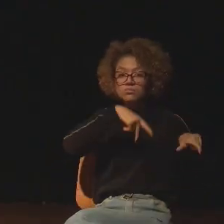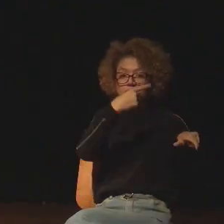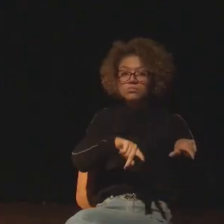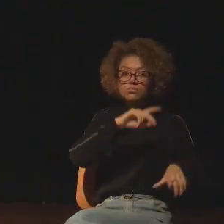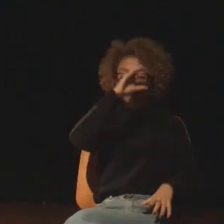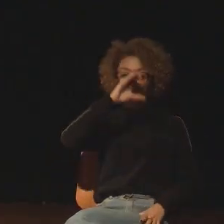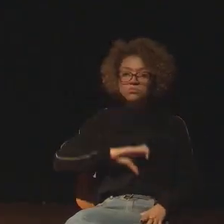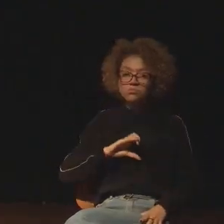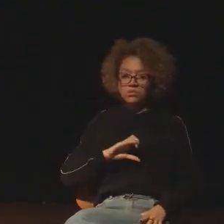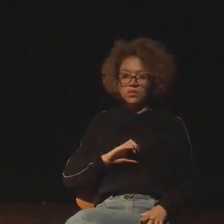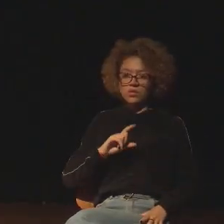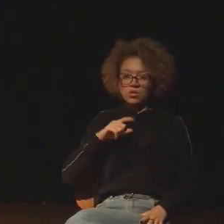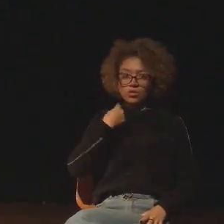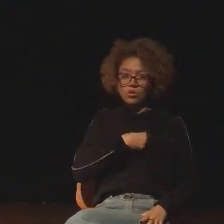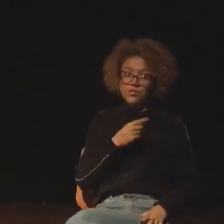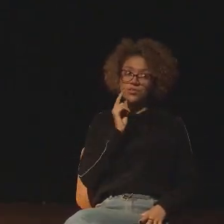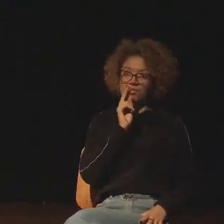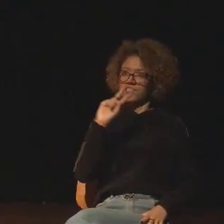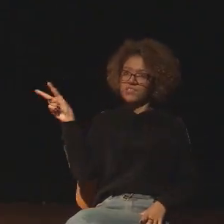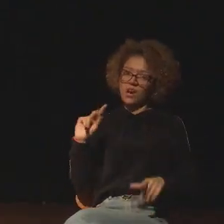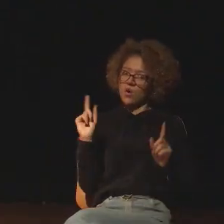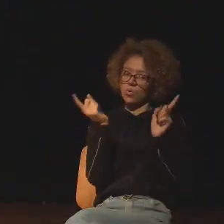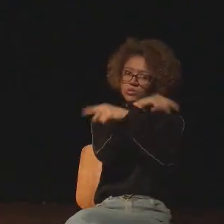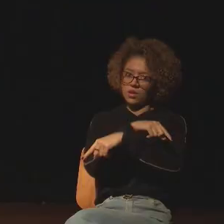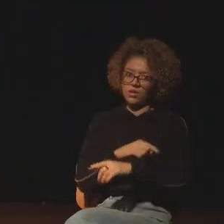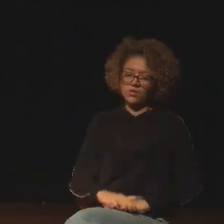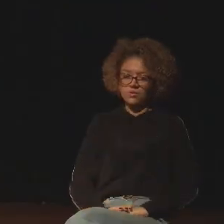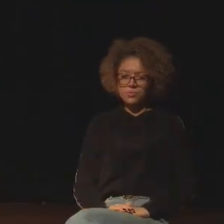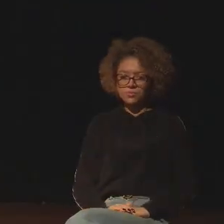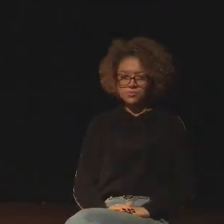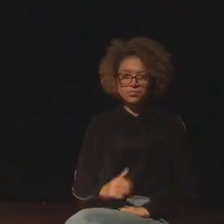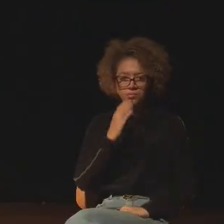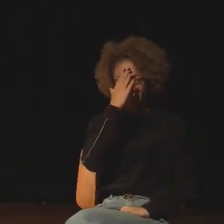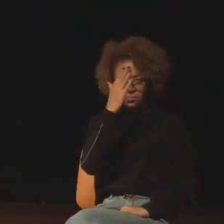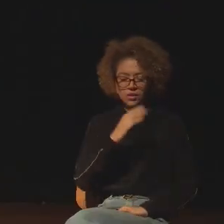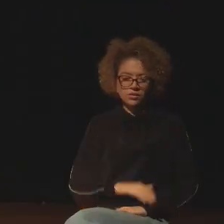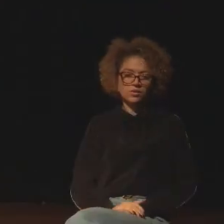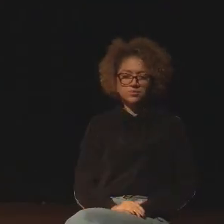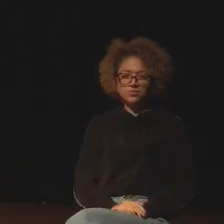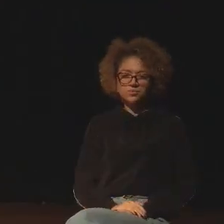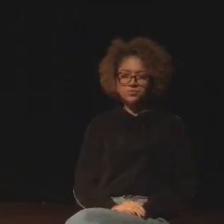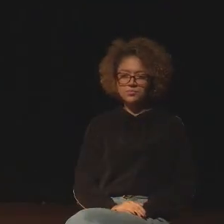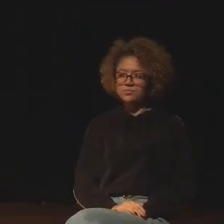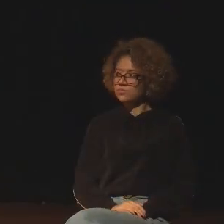iniciativa privada, como que a gente vê que está acontecendo. Então, era isso que eu queria colocar.